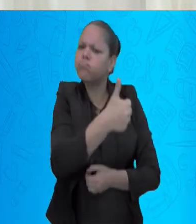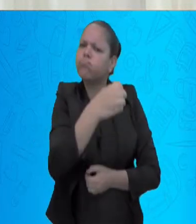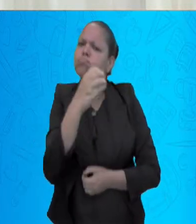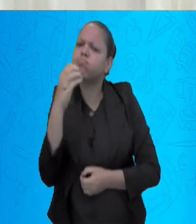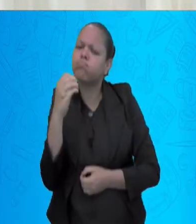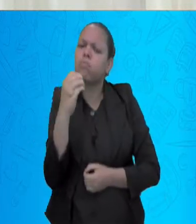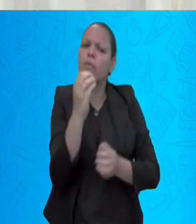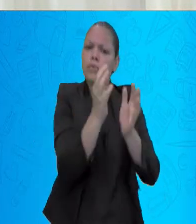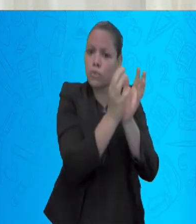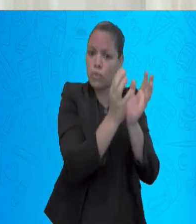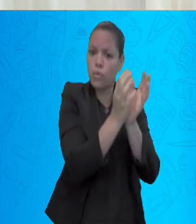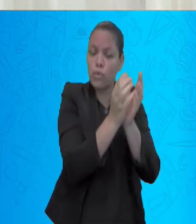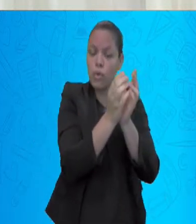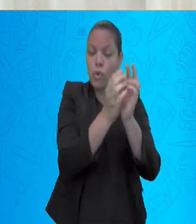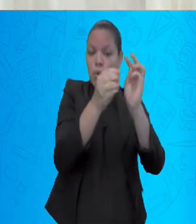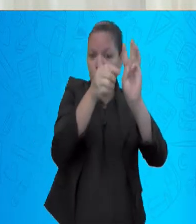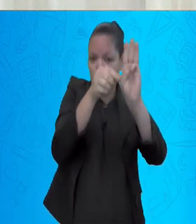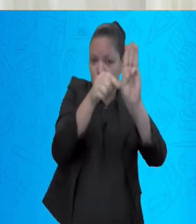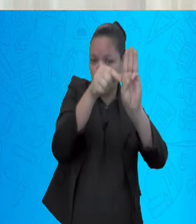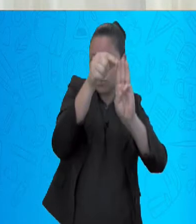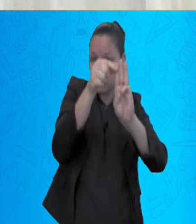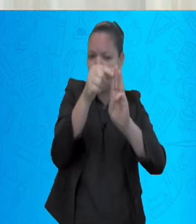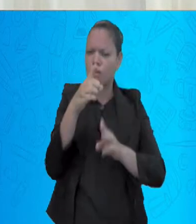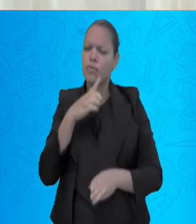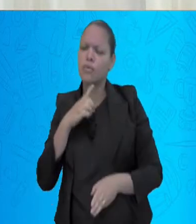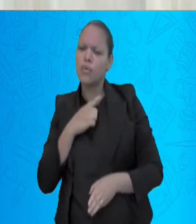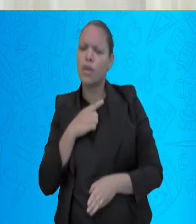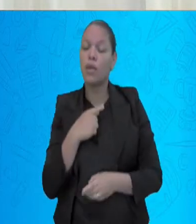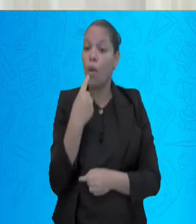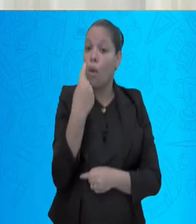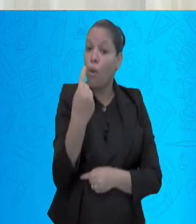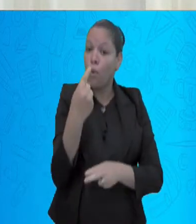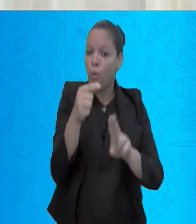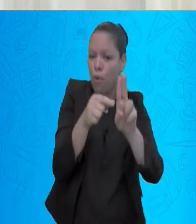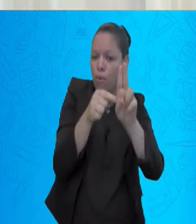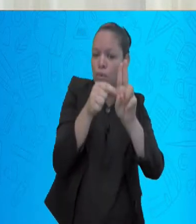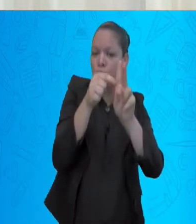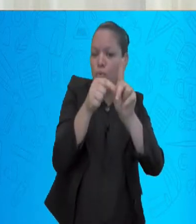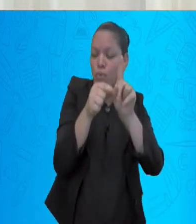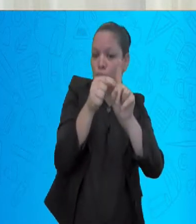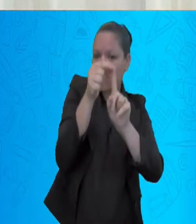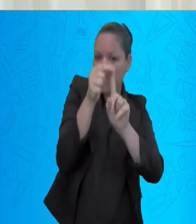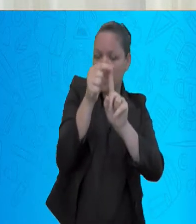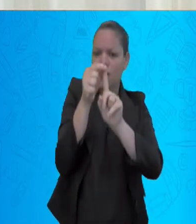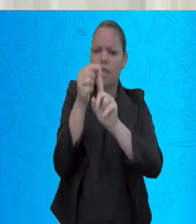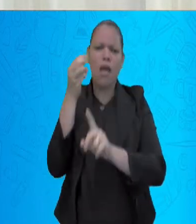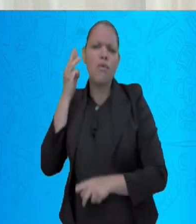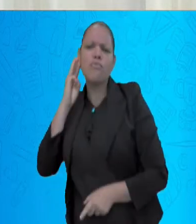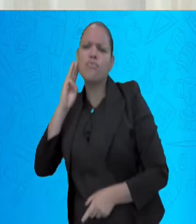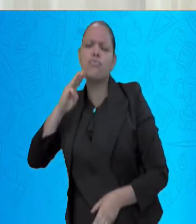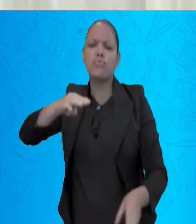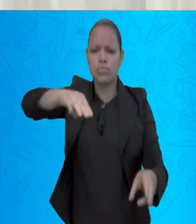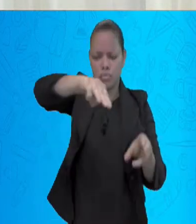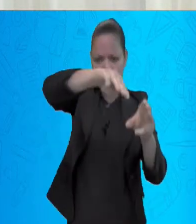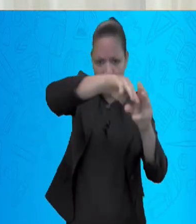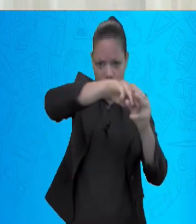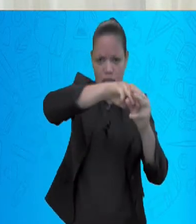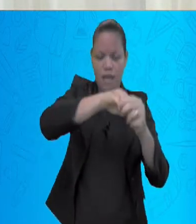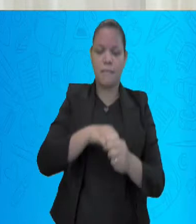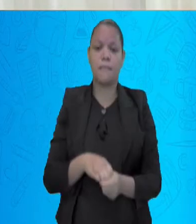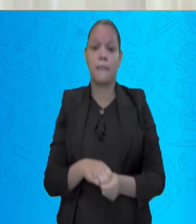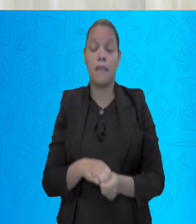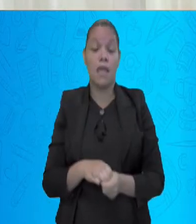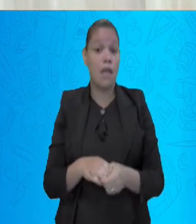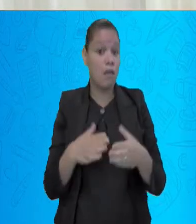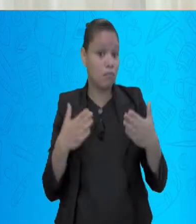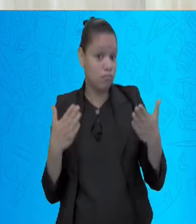de centenas, eu vou ter uma unidade de milhar. Qual a outra informação que nós podemos tirar? É que em uma unidade de milhar, é